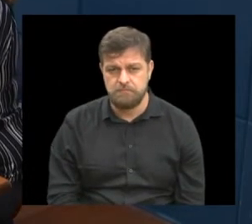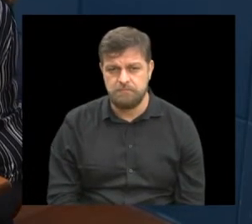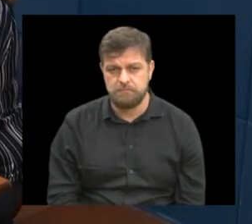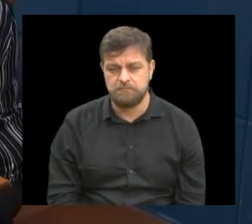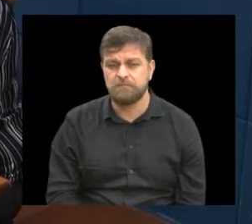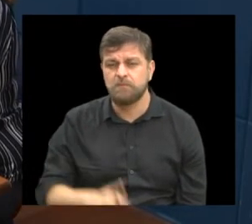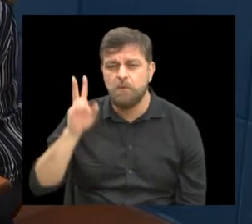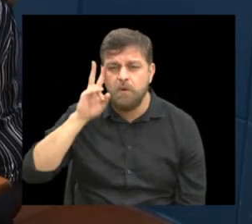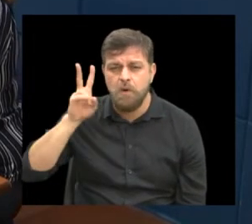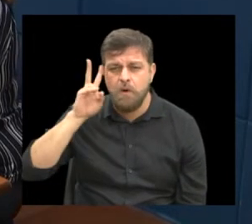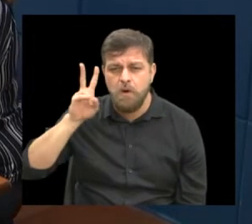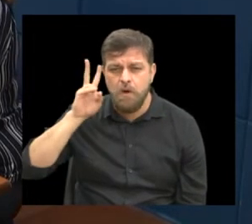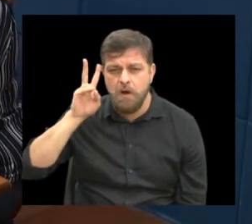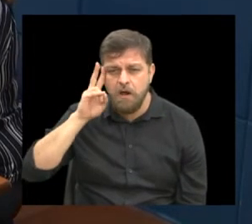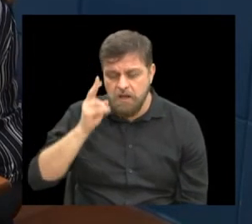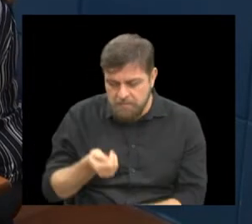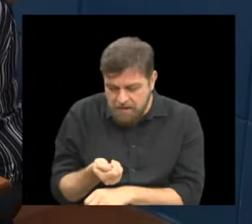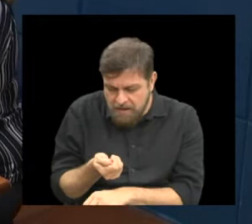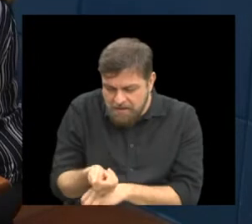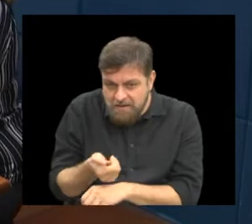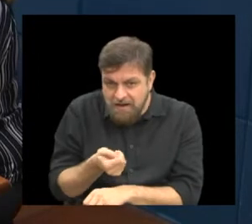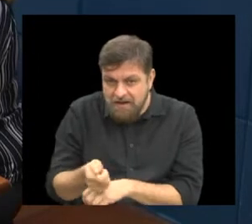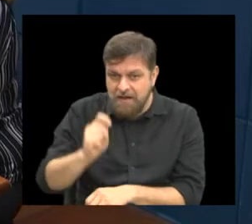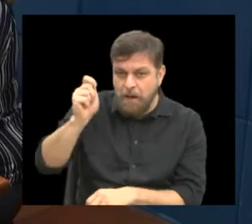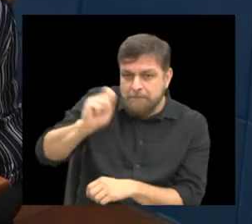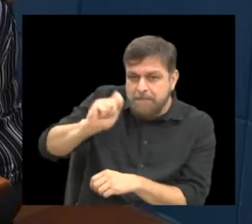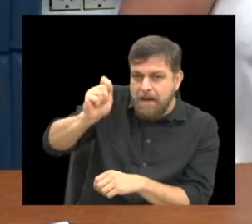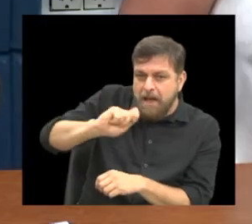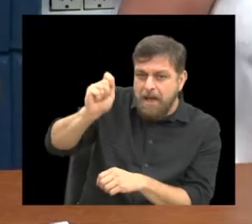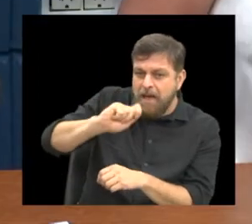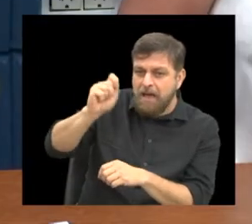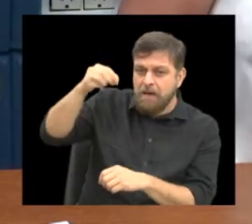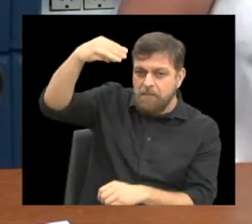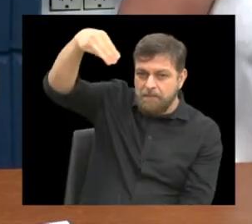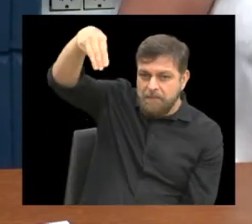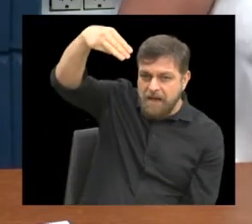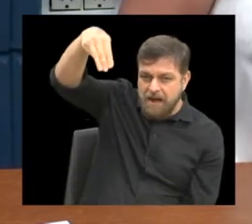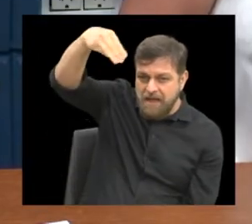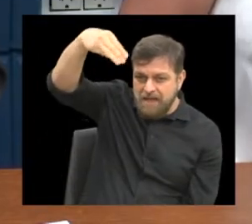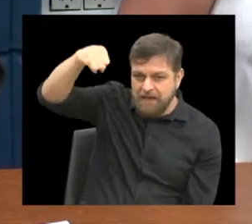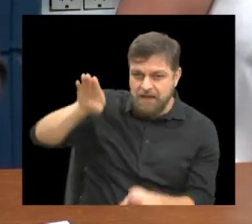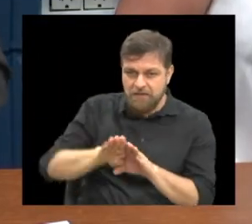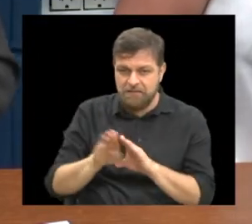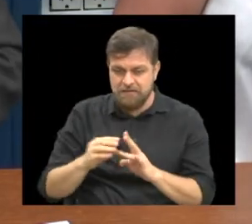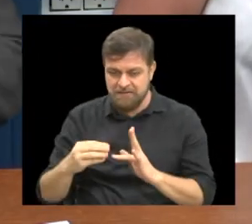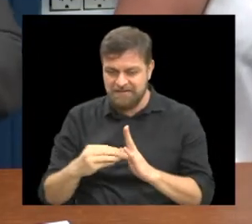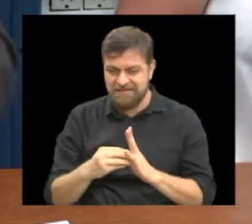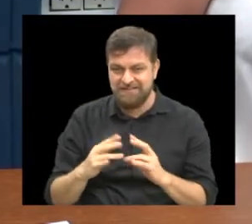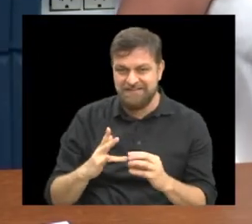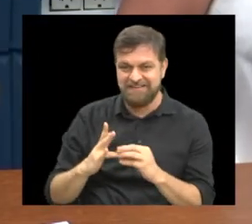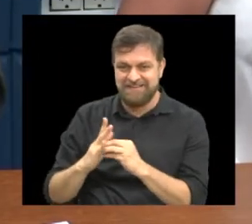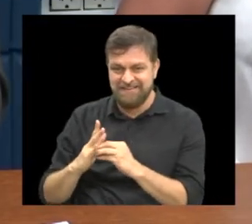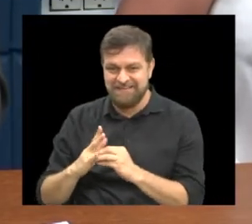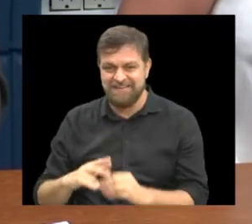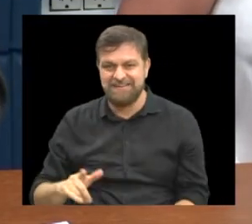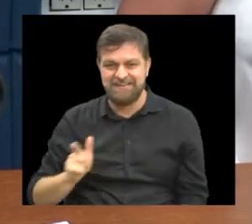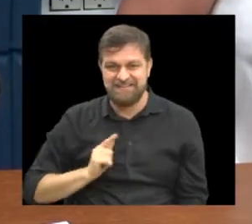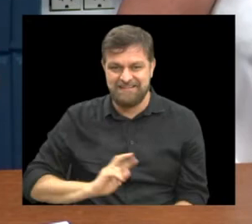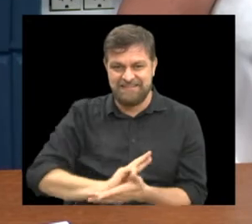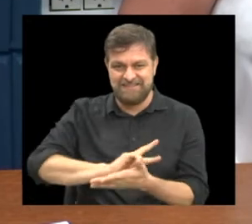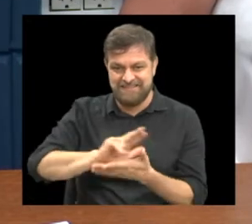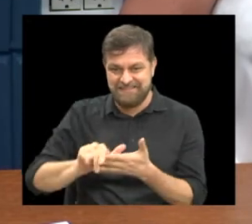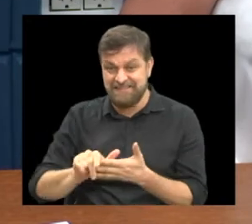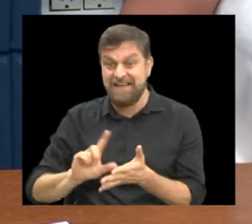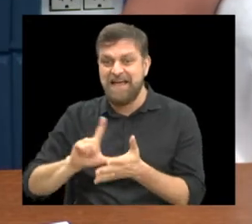quem se lembra, né, bolinha de gude, pipa, esconde-esconde, passanel era bom